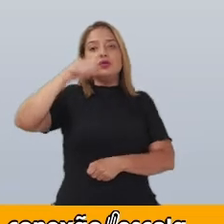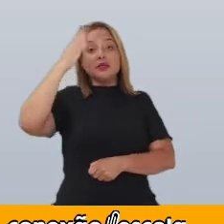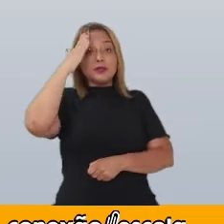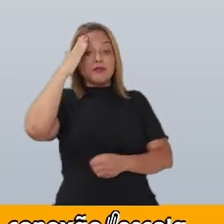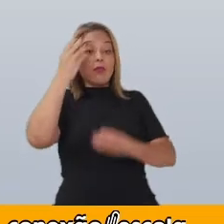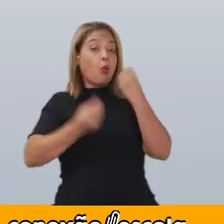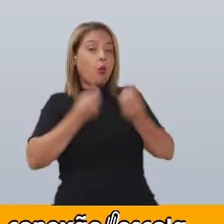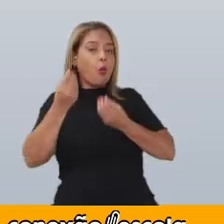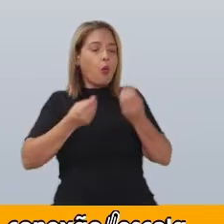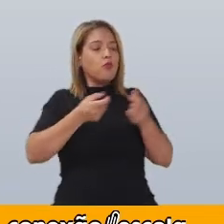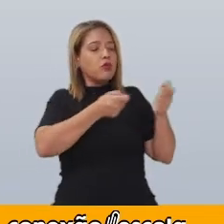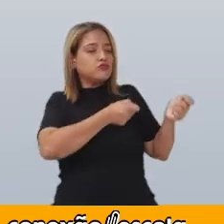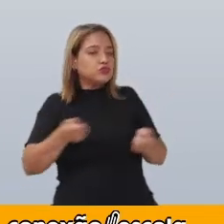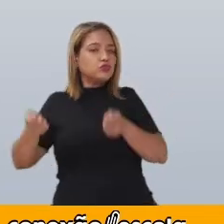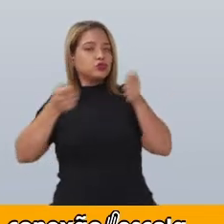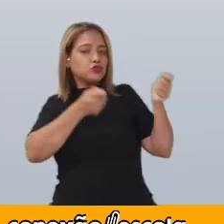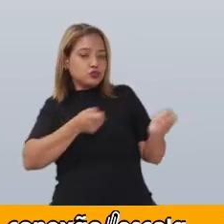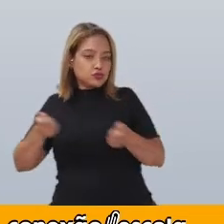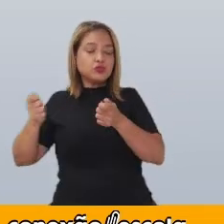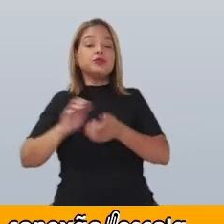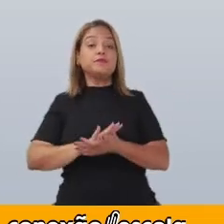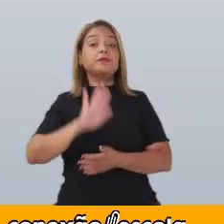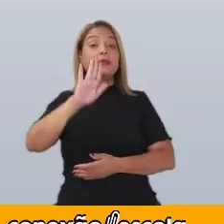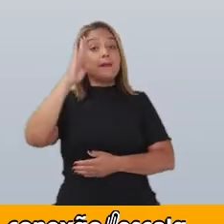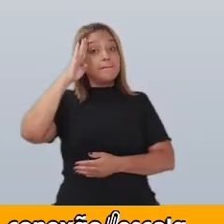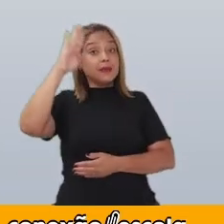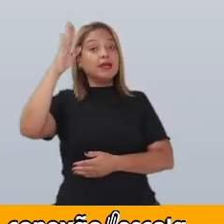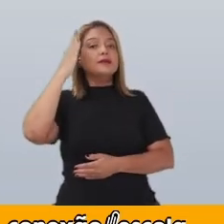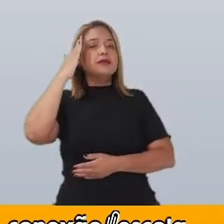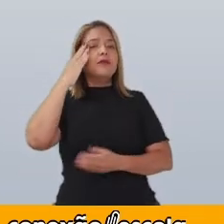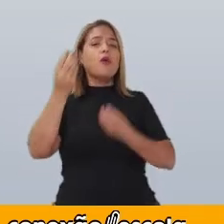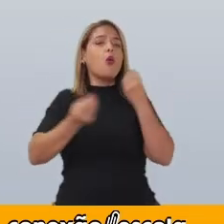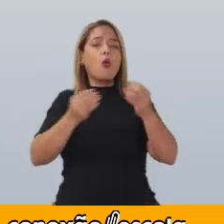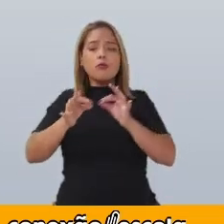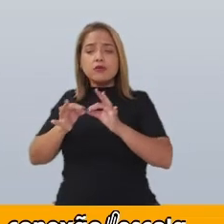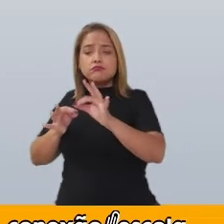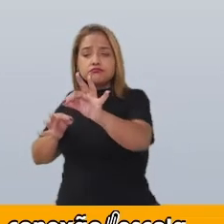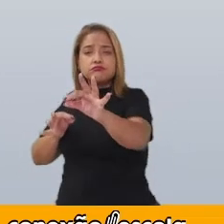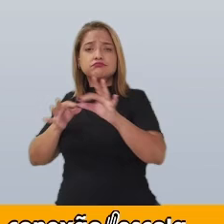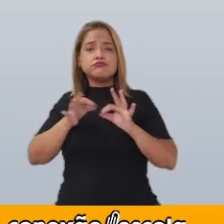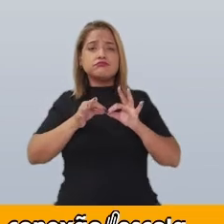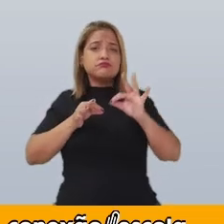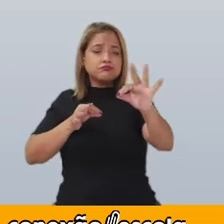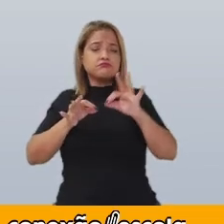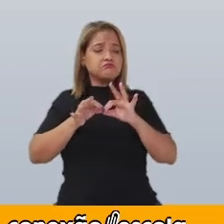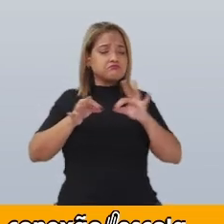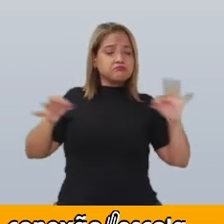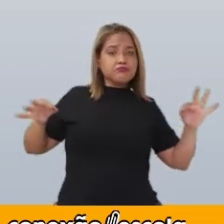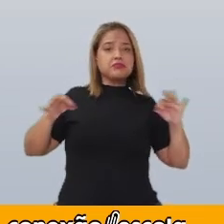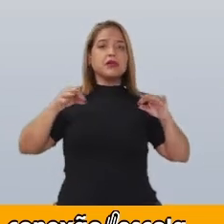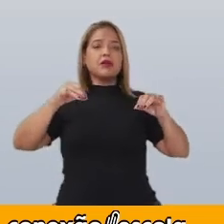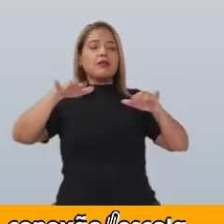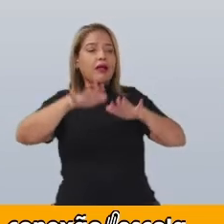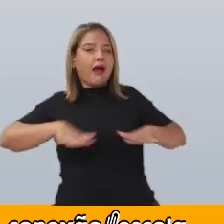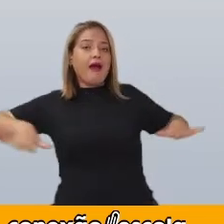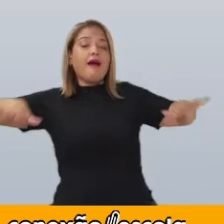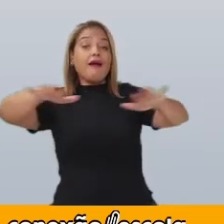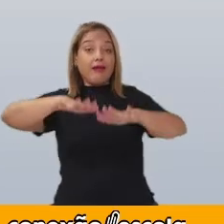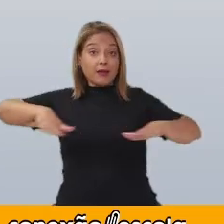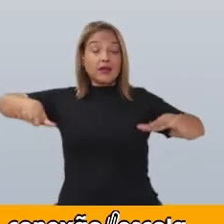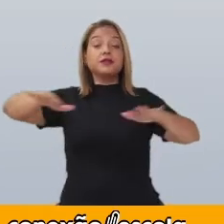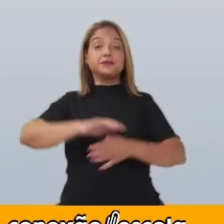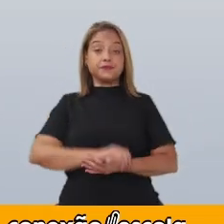em situações de medição de terras medidas da superfície. Depois das